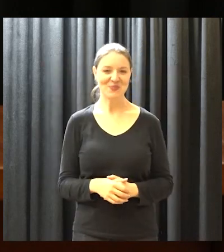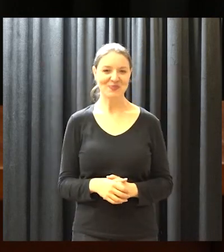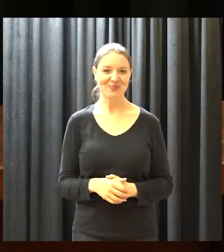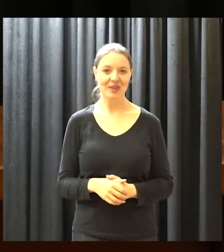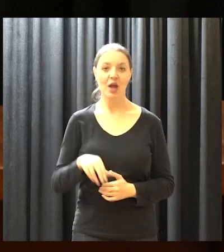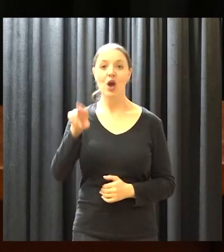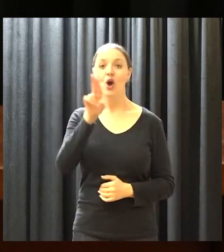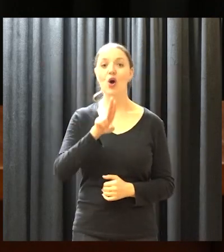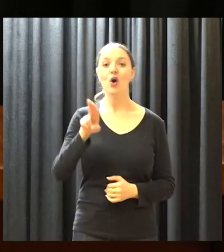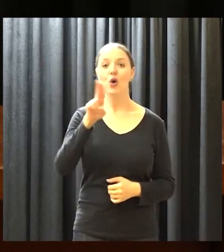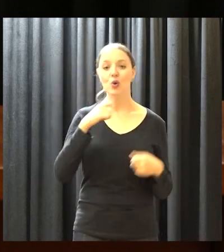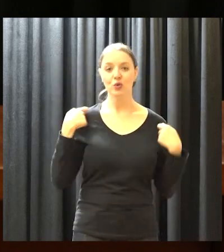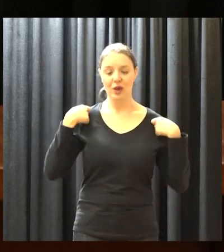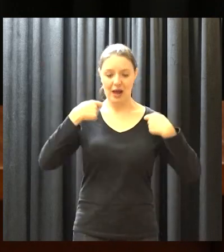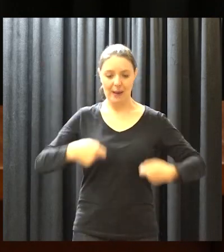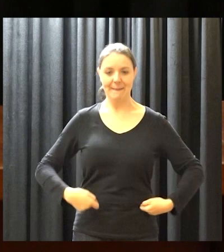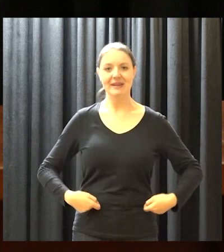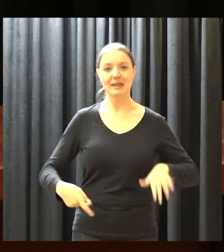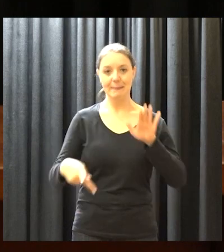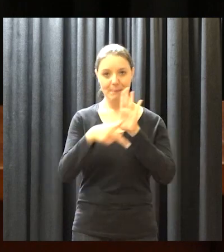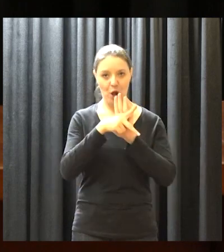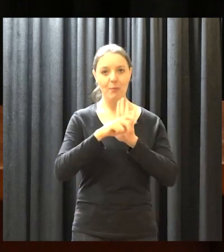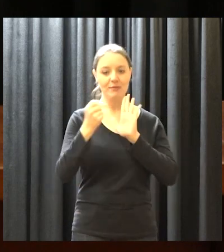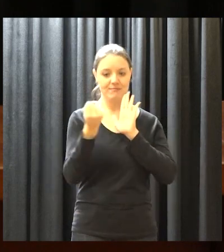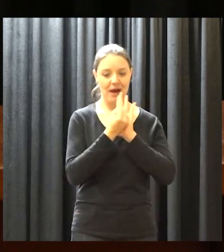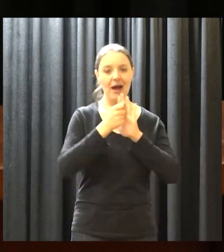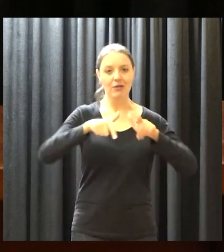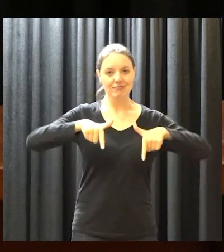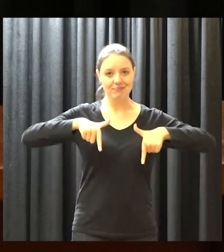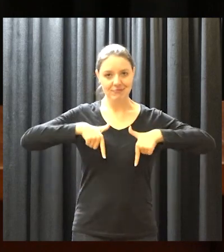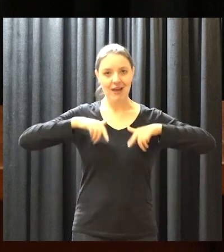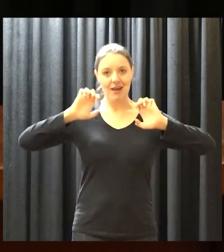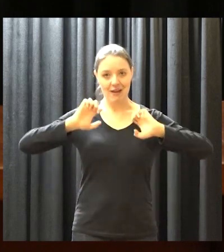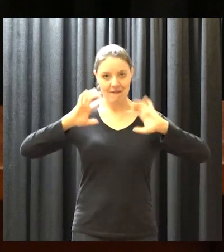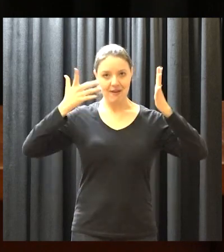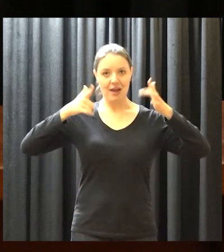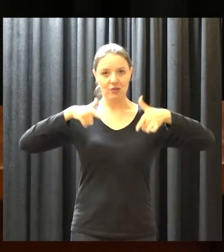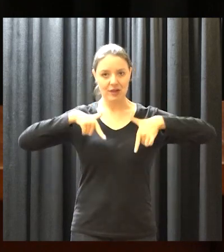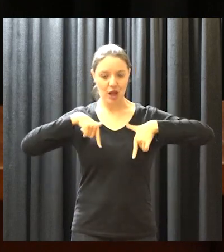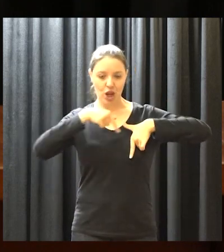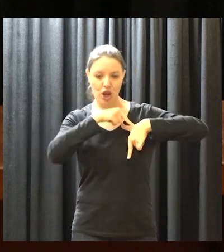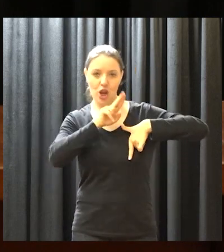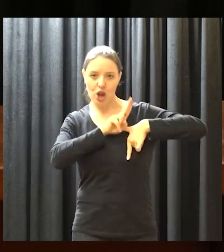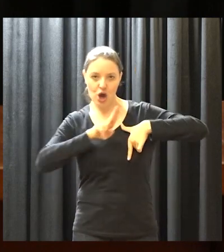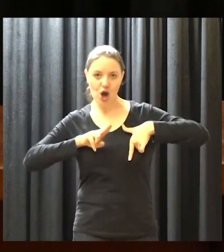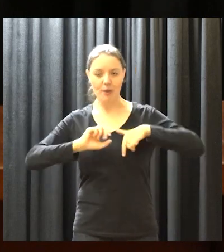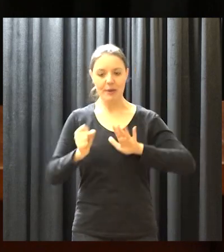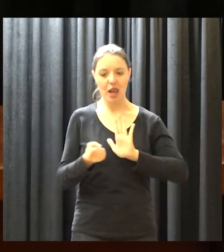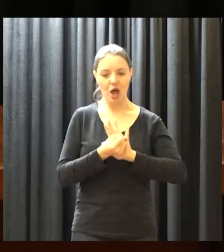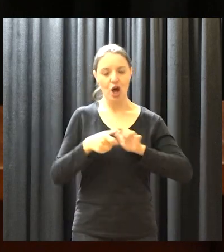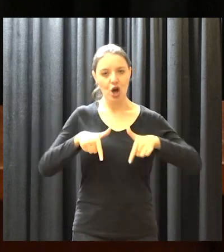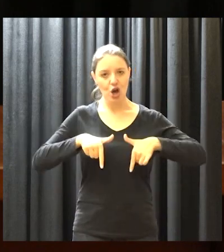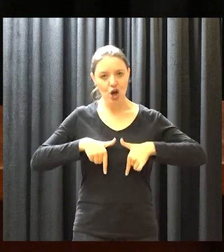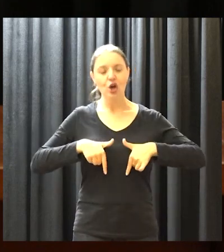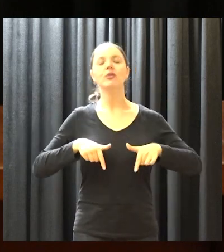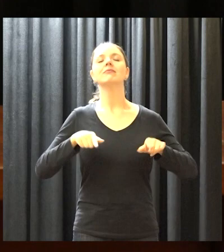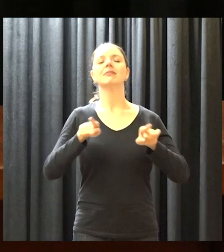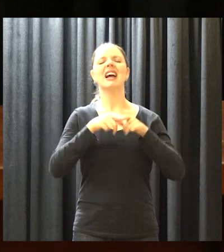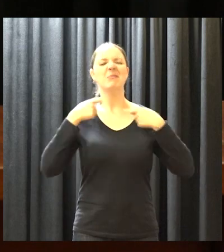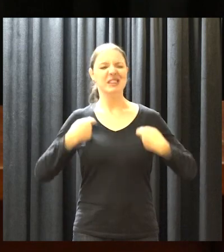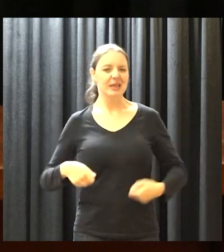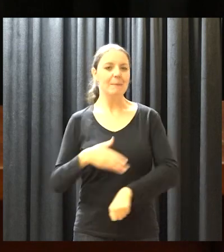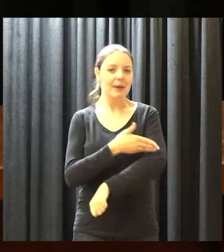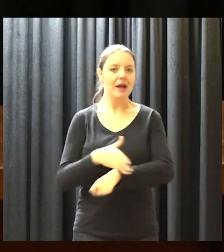Estou vestindo a camiseta do evento, né, que já foi descrita pela Paulinha, né, que tem a logo, o nome do evento, enfim, é uma camiseta branca com um